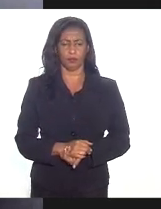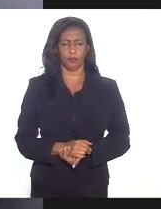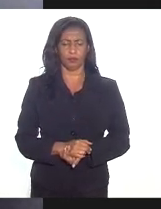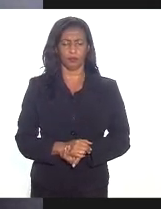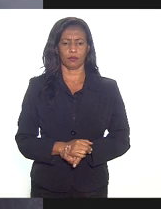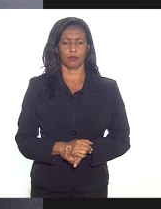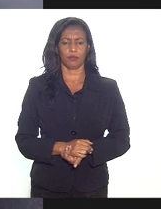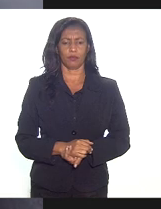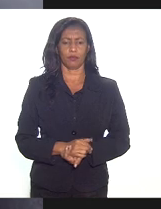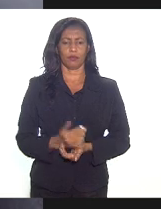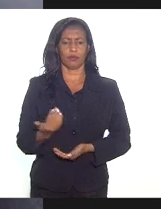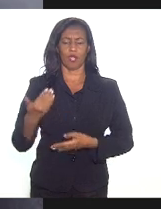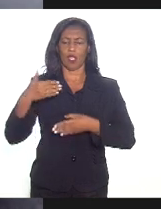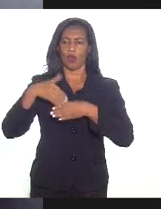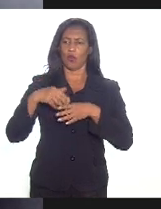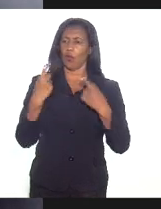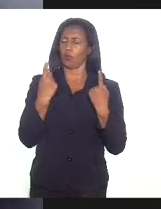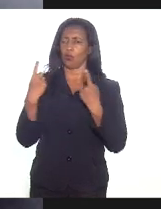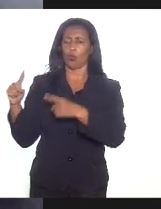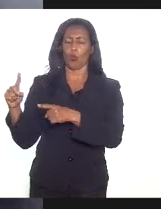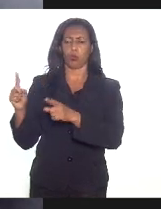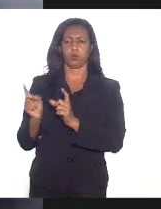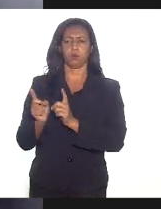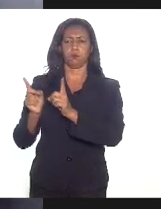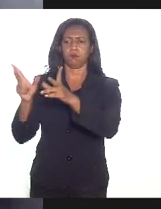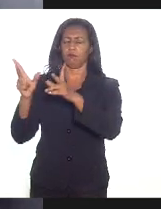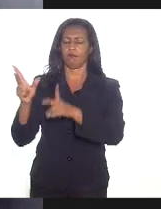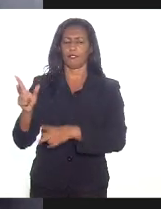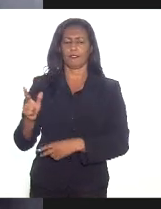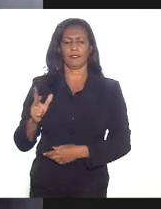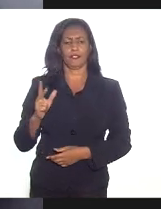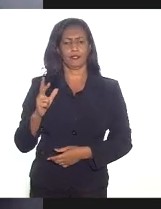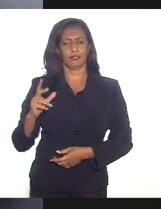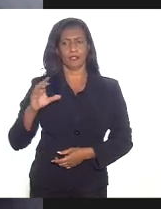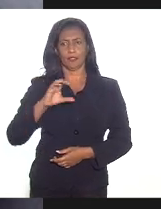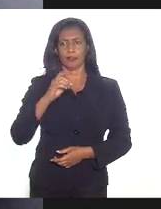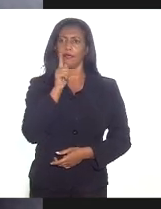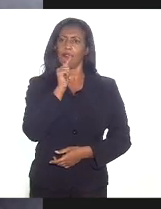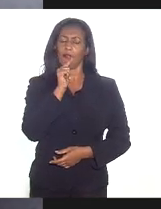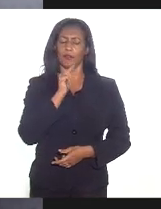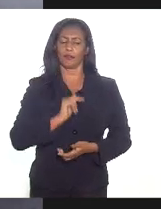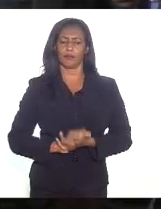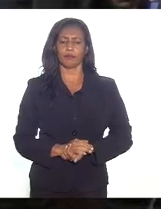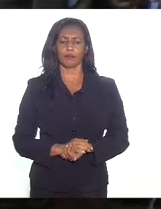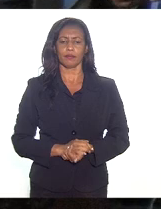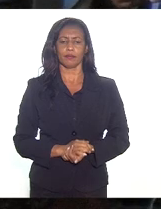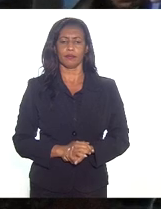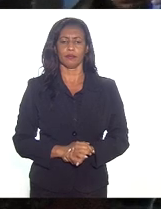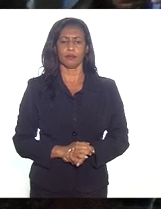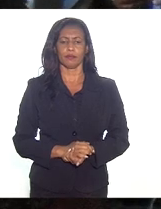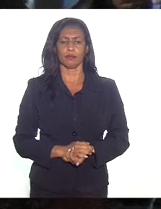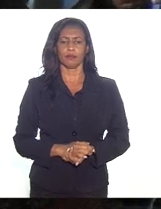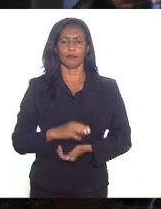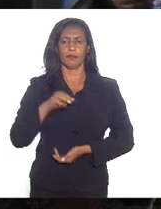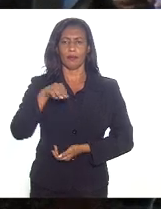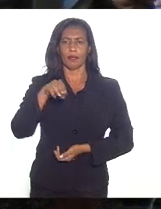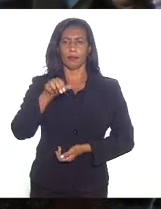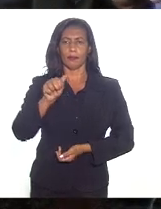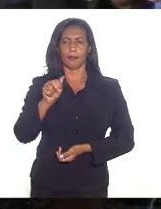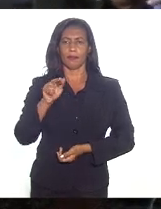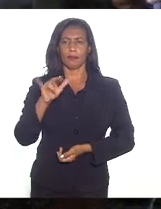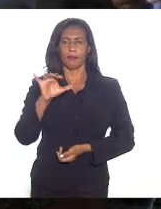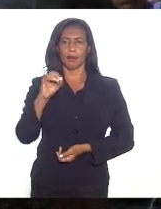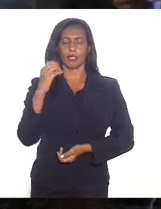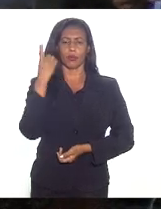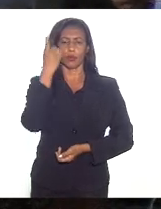região. Então, eu voto contra a privatização da CEDAE, senhor presidente. Voto sim. Deputado Márcio Canella.